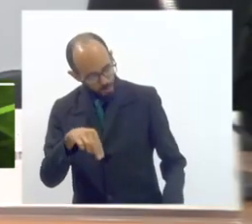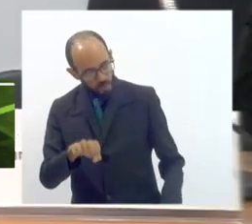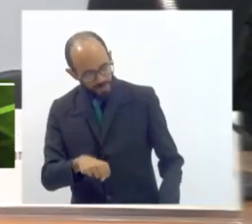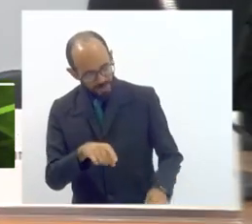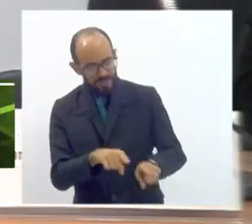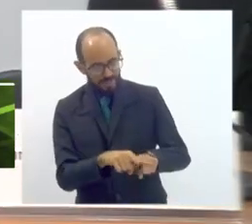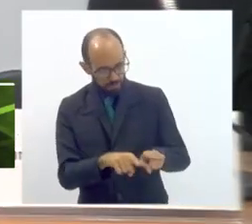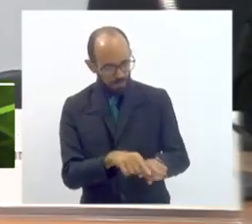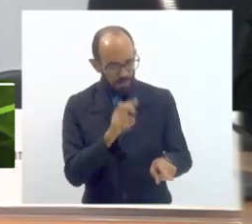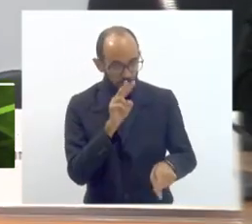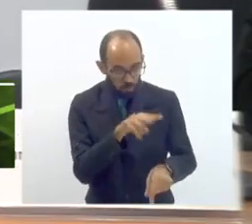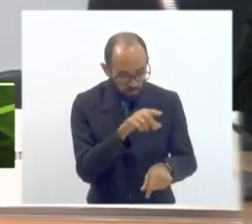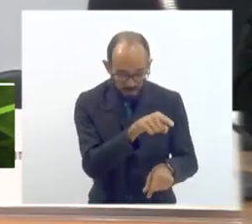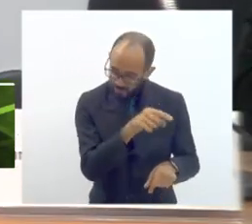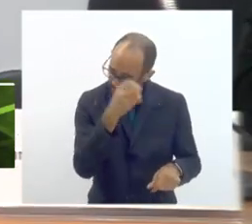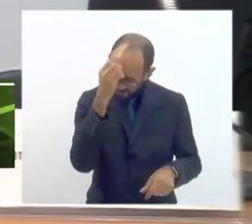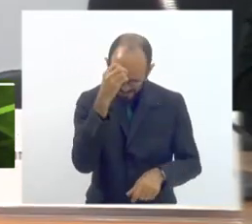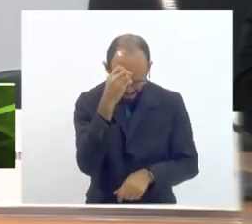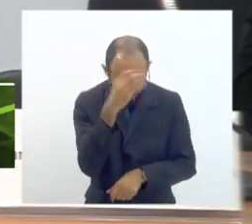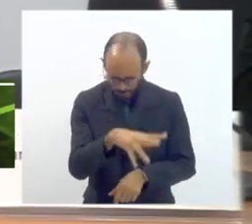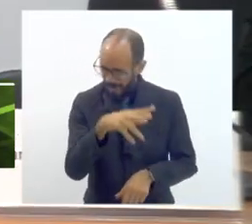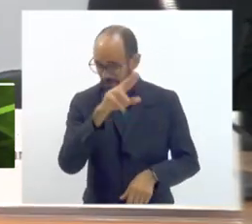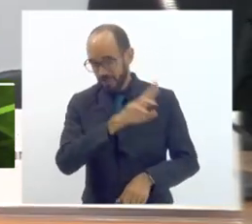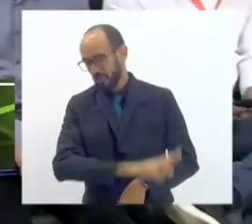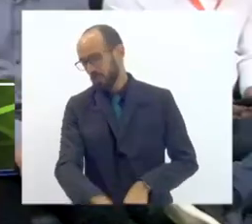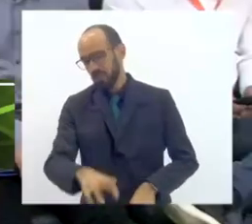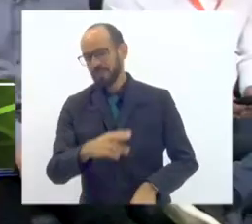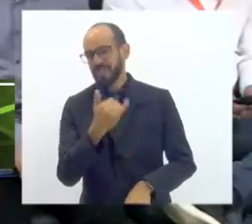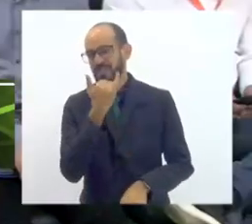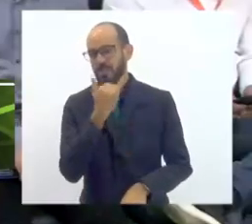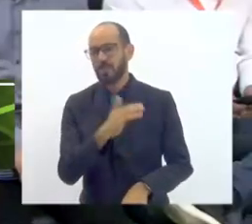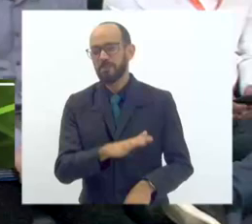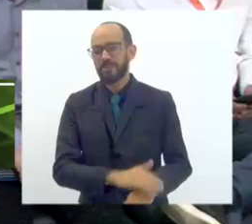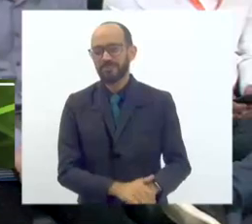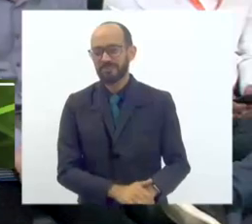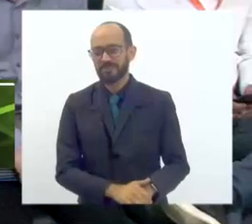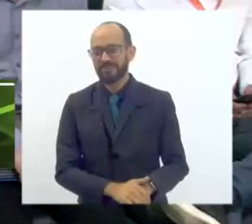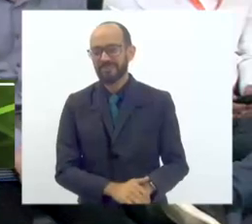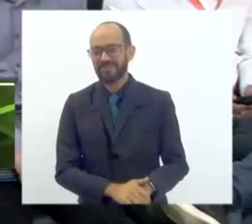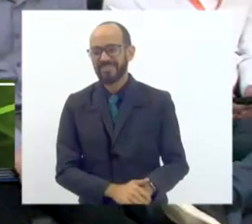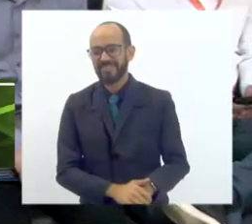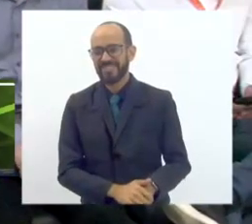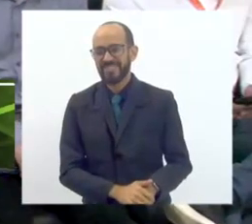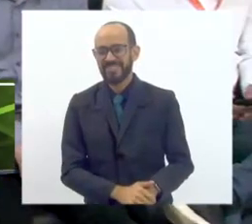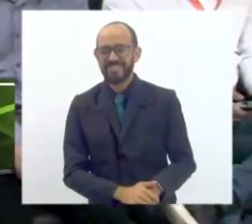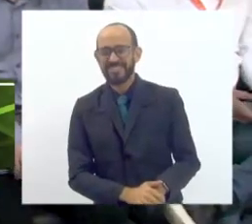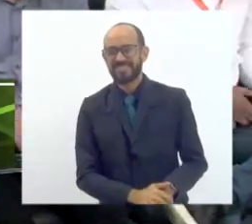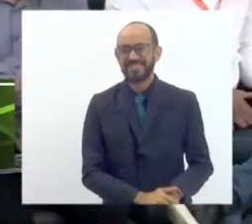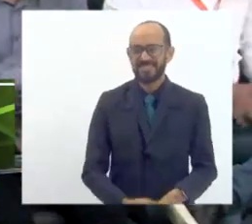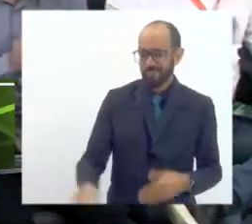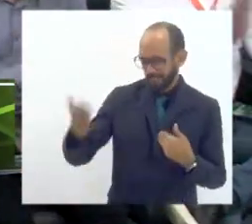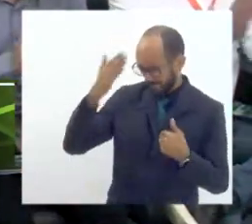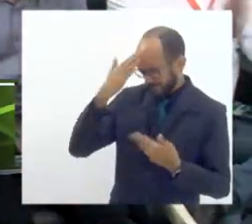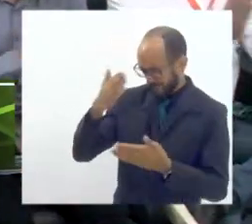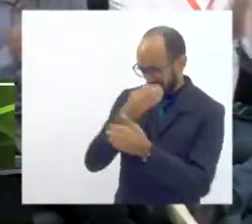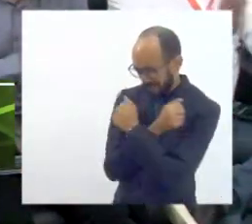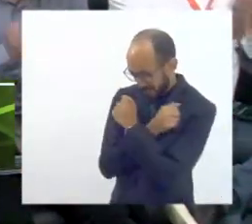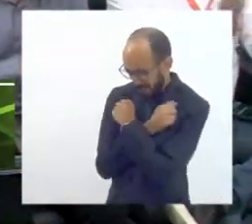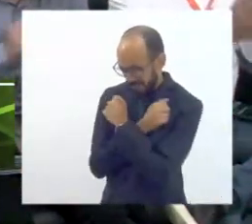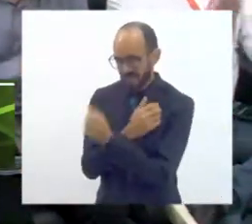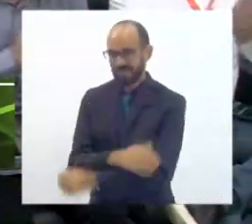Marconi? Eu olhei para você, mas não lembrava o seu nome de jeito nenhum. E vivo com você todo dia. Muito obrigado. Falou, um forte abraço aí.